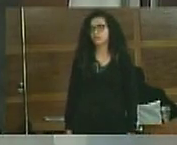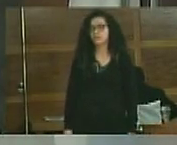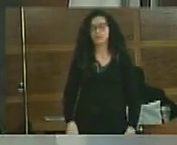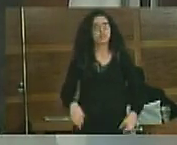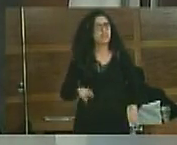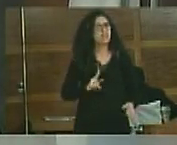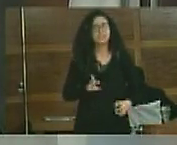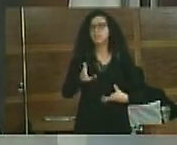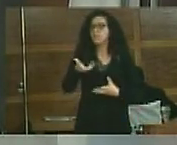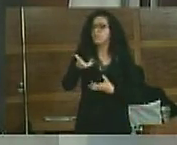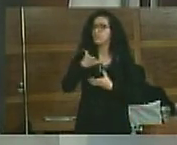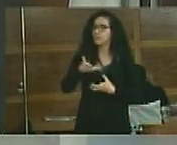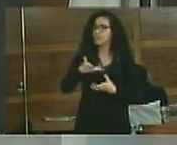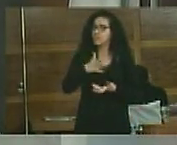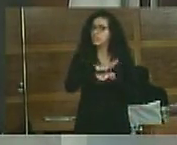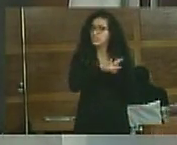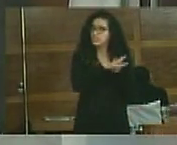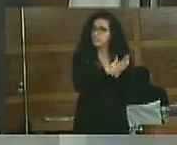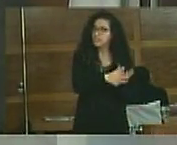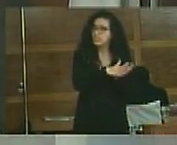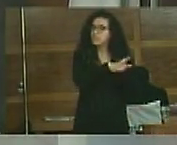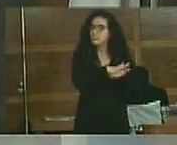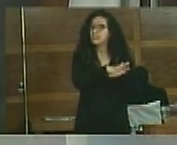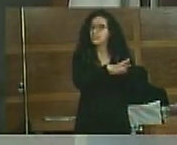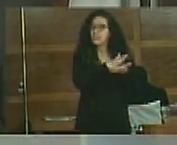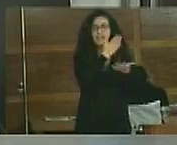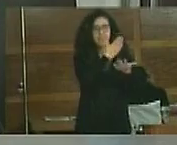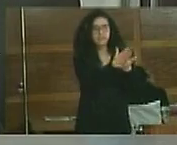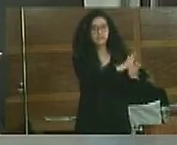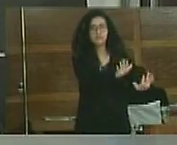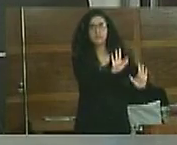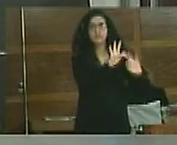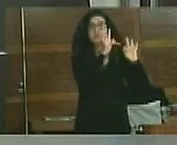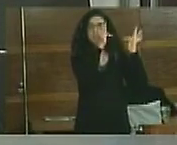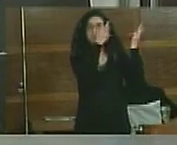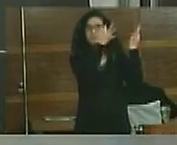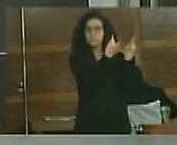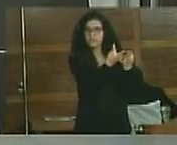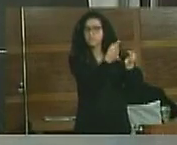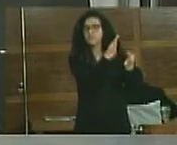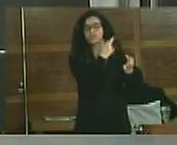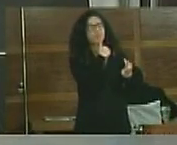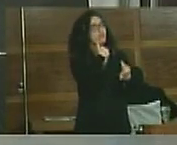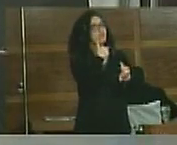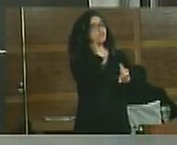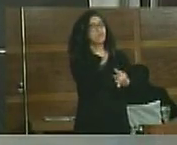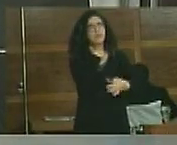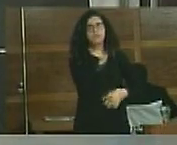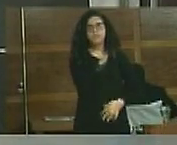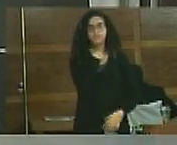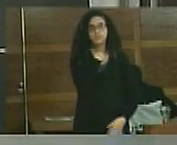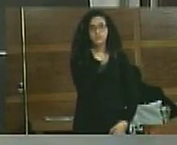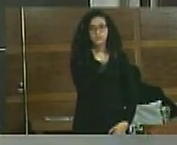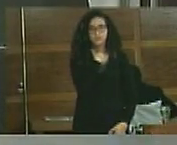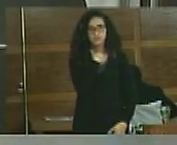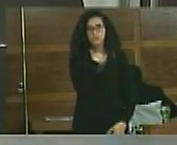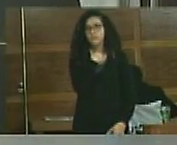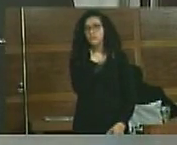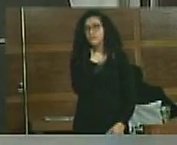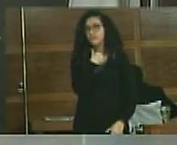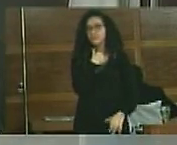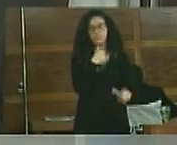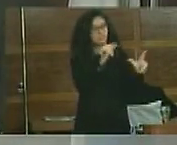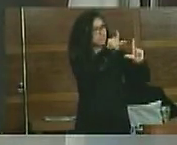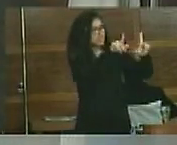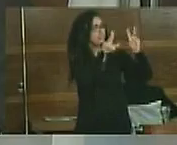A todo custo ela quer denegrir a família, quer destruir a nossa família. E nós não podemos, ao ligar a